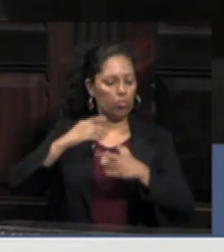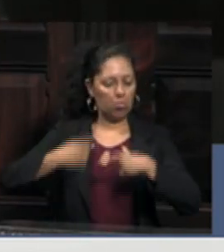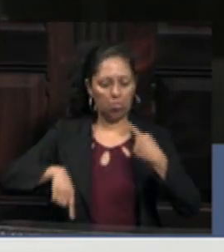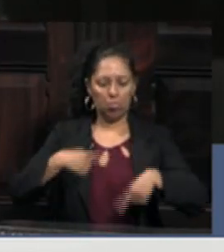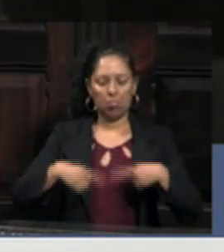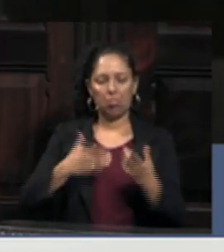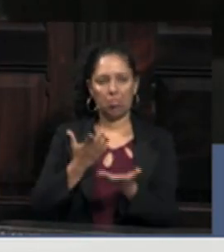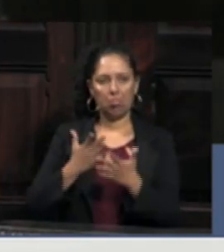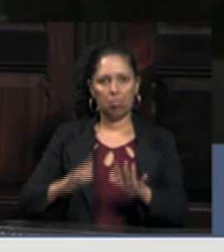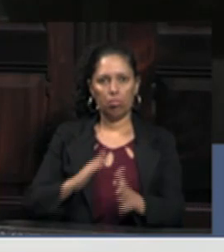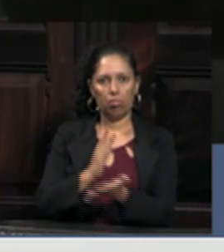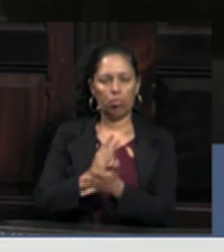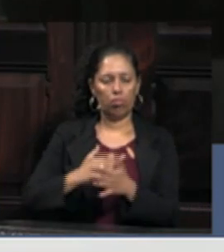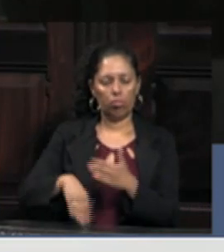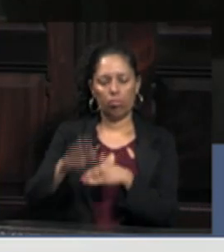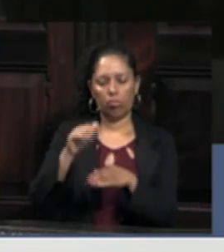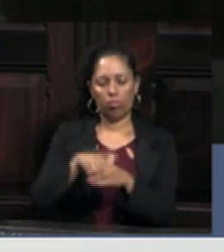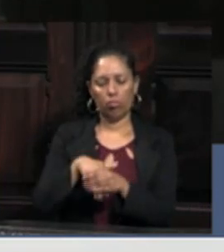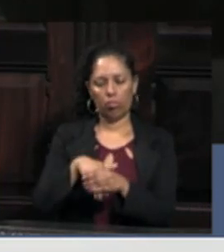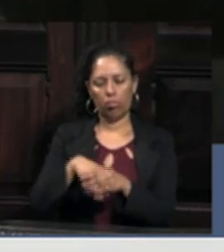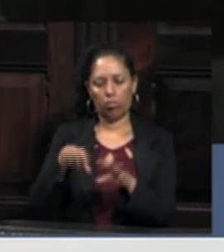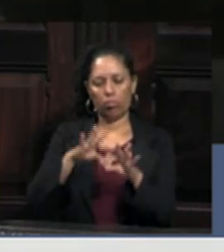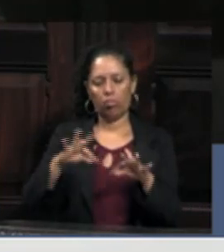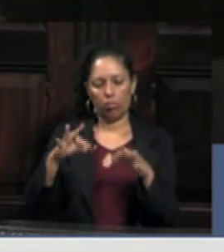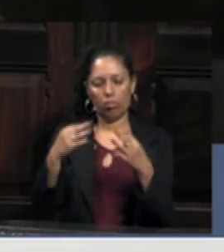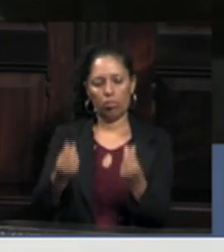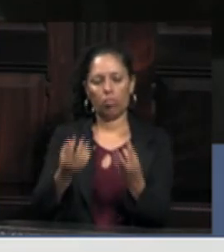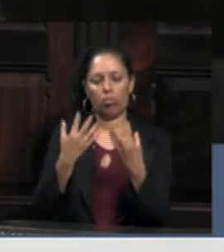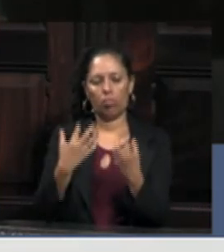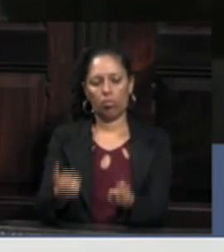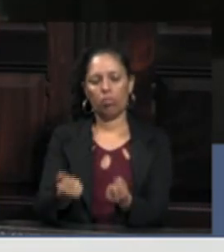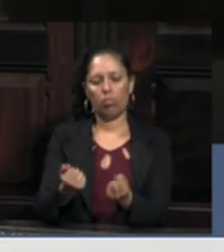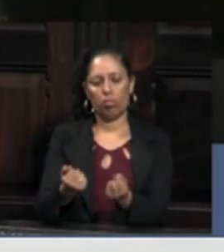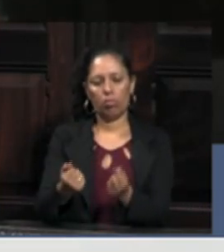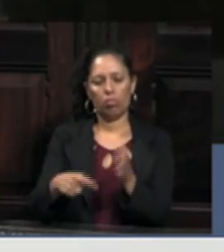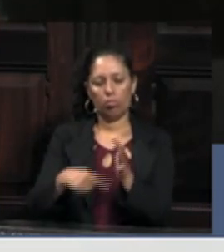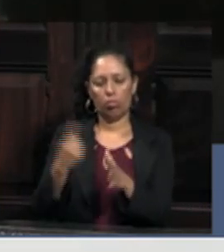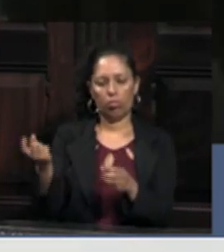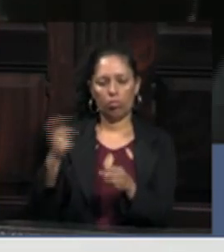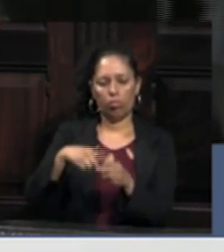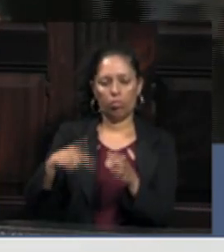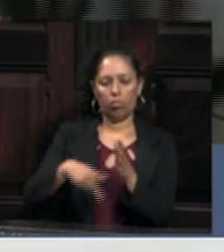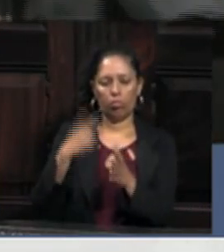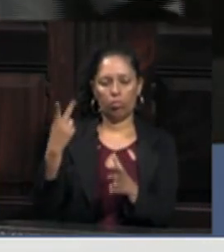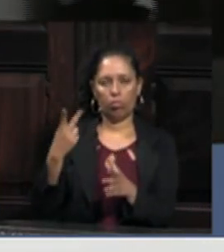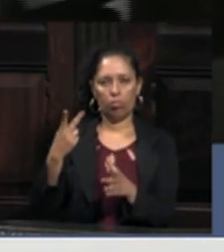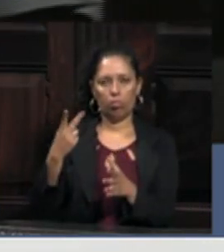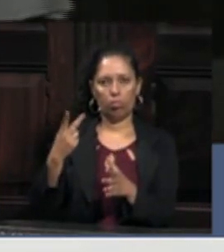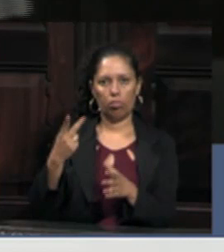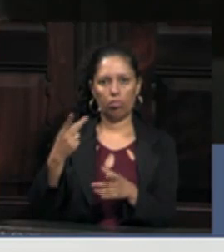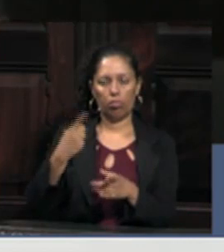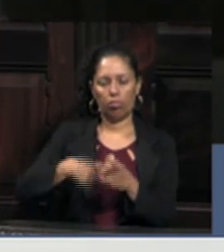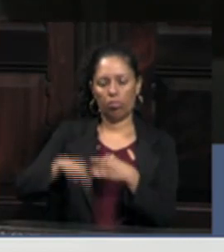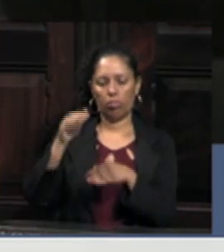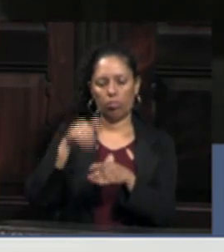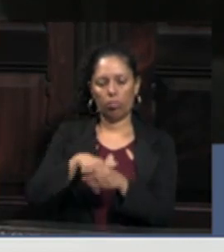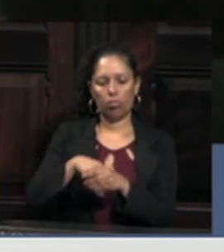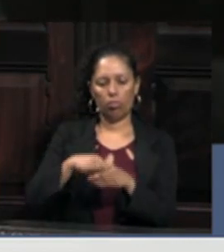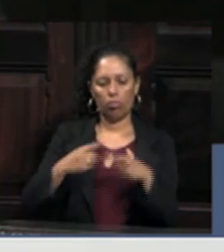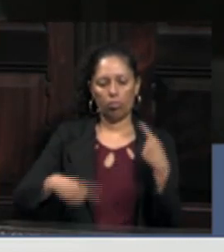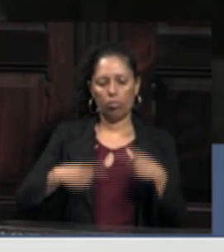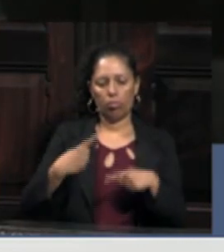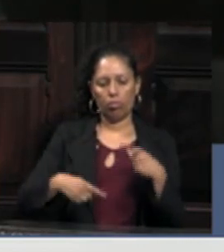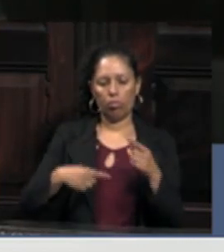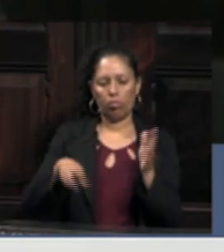queira discutir, encerrada a discussão, em votação. Senhores que aprovam por isso como estão, aprovado em primeira, retorna em segunda discussão. Em votação, em discussão única,